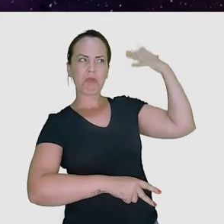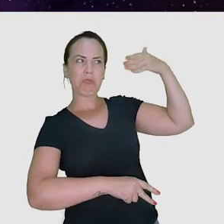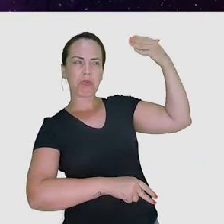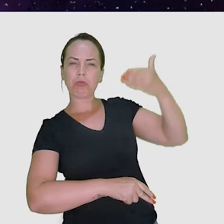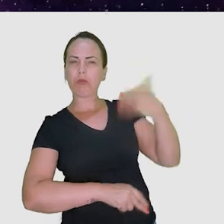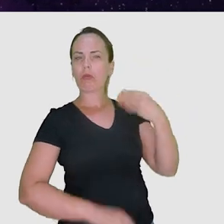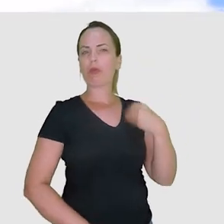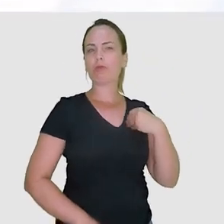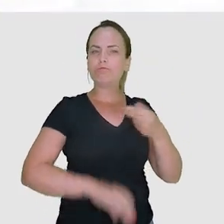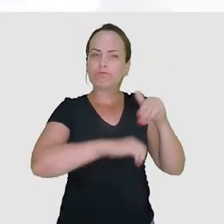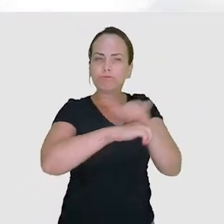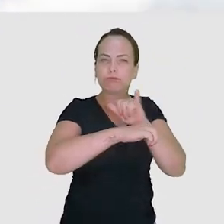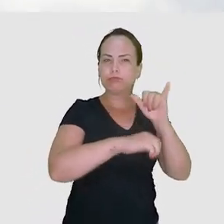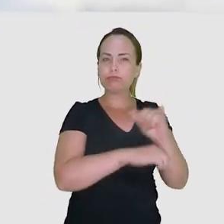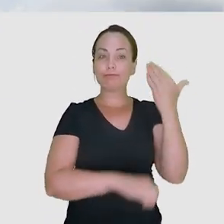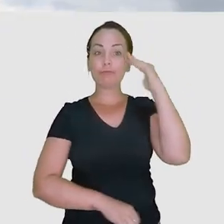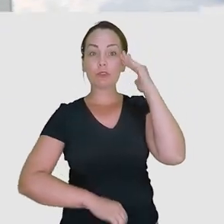universo.